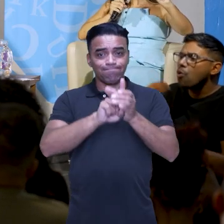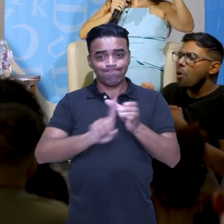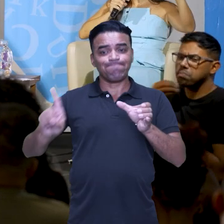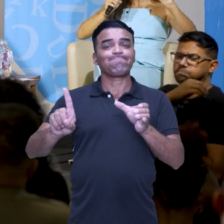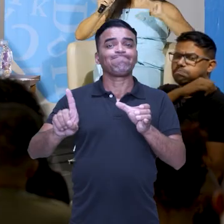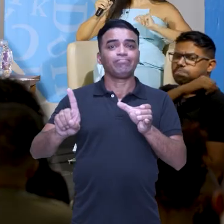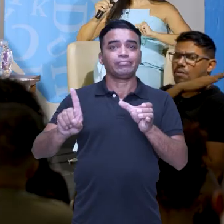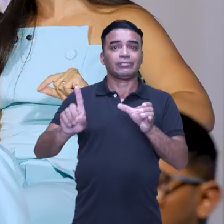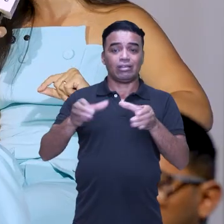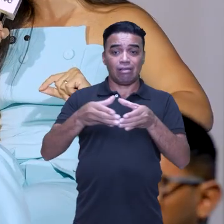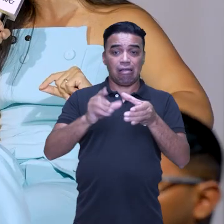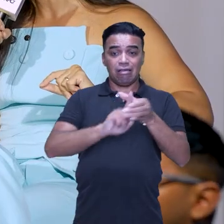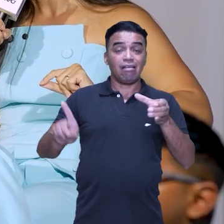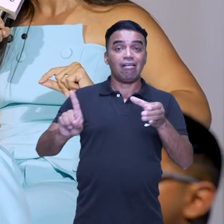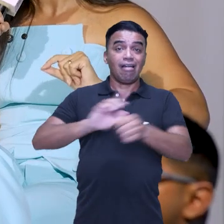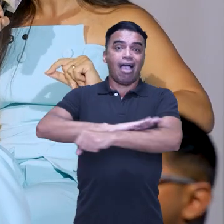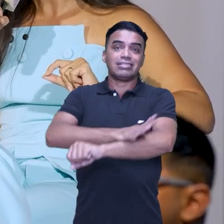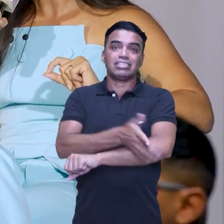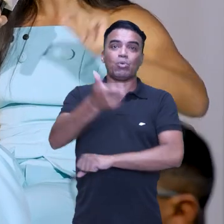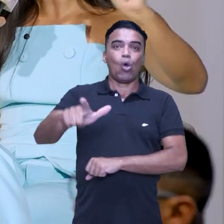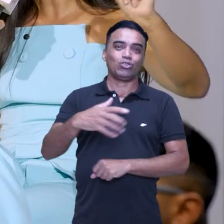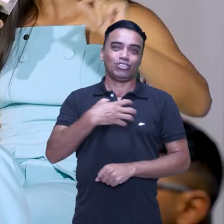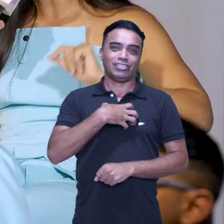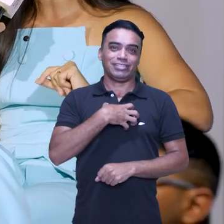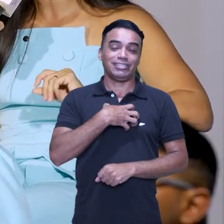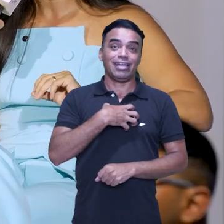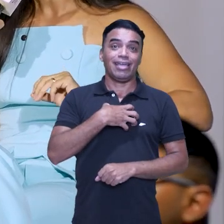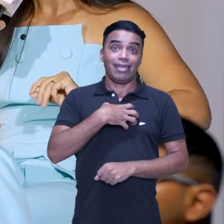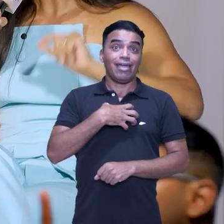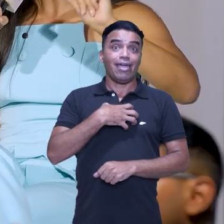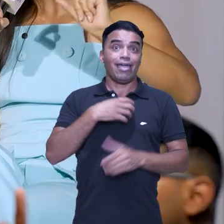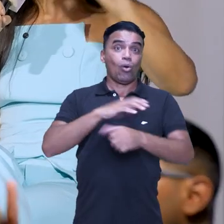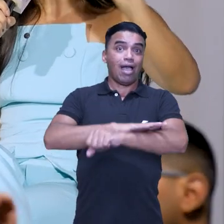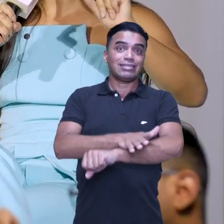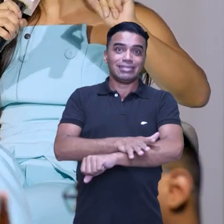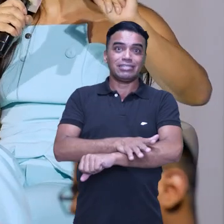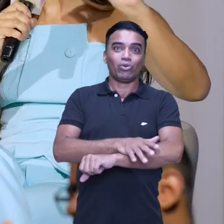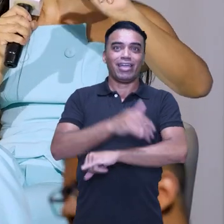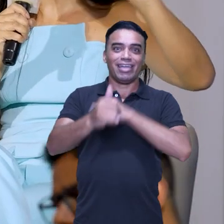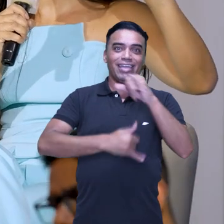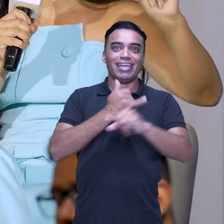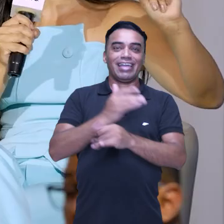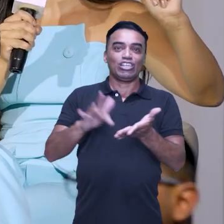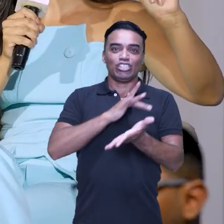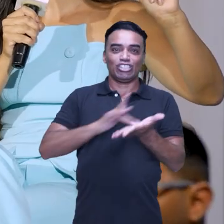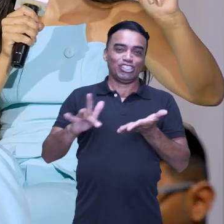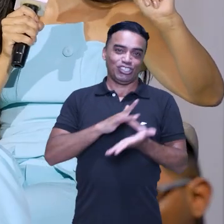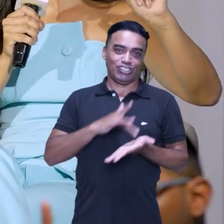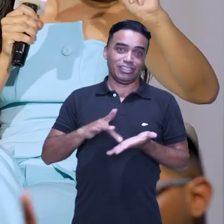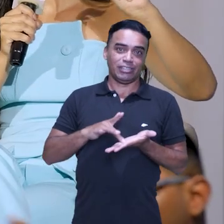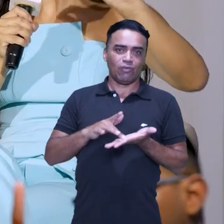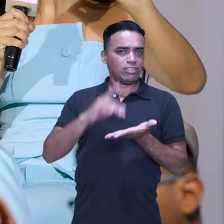uma nova espécie de racismo, né, que é o racismo digital. Então, quando a gente olha para esses